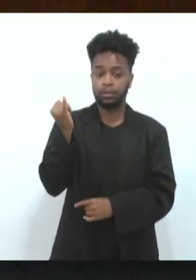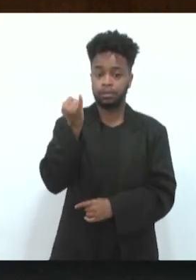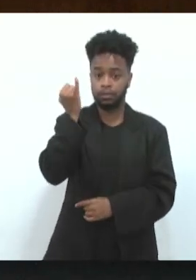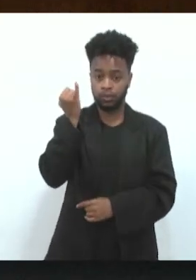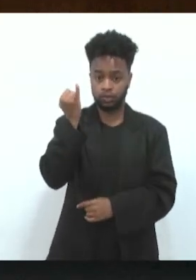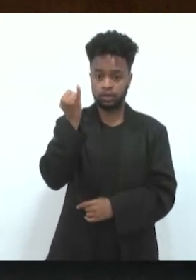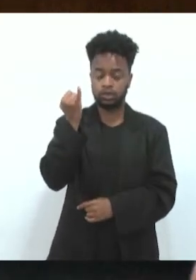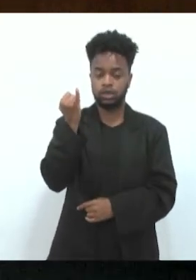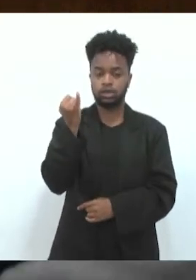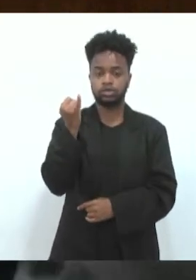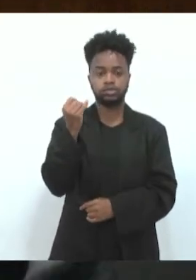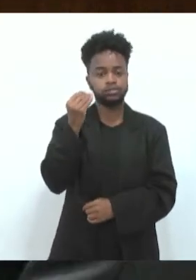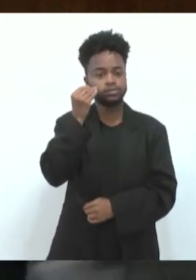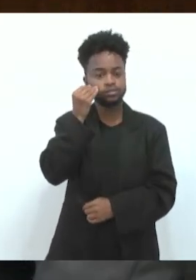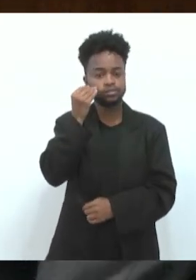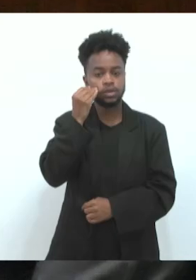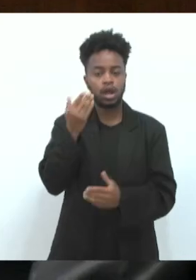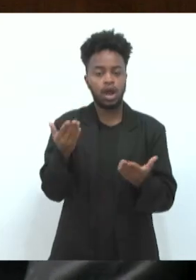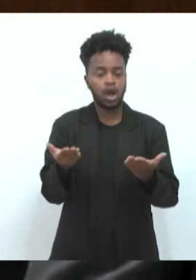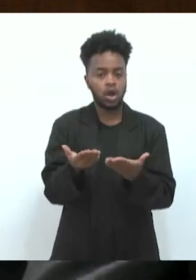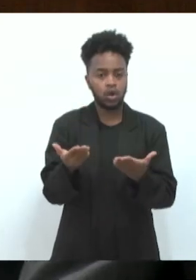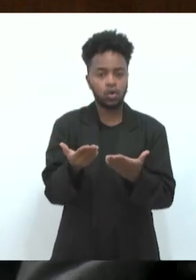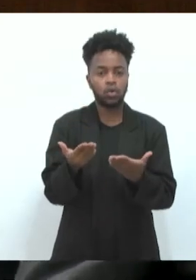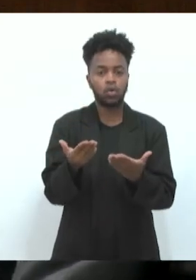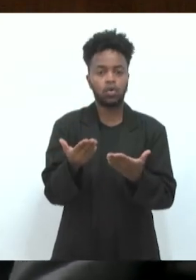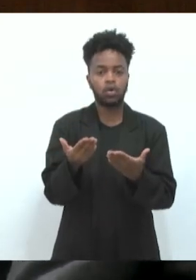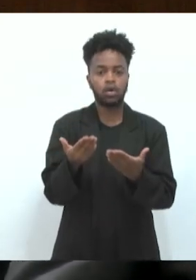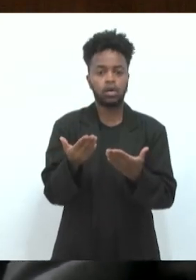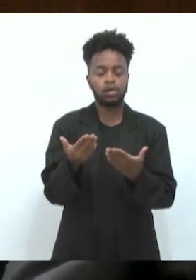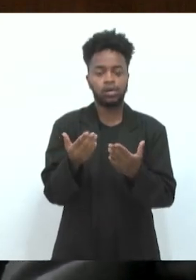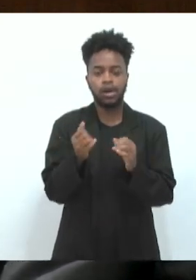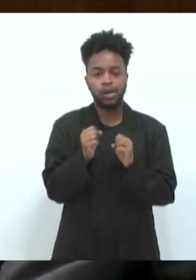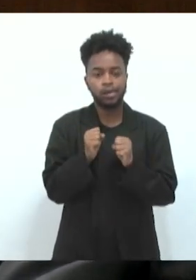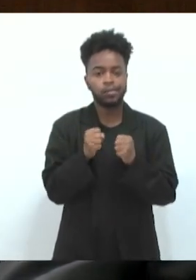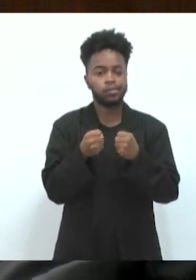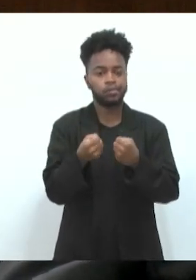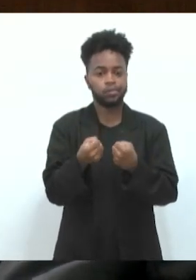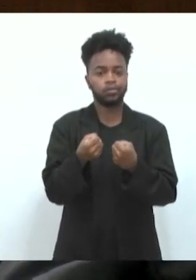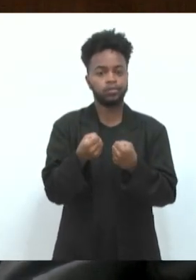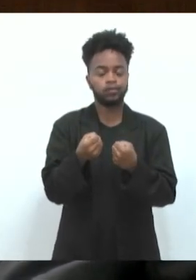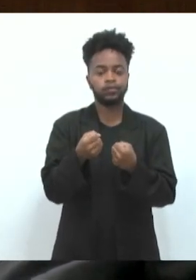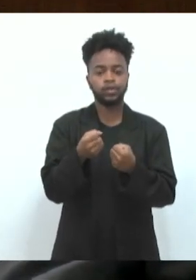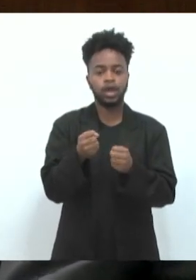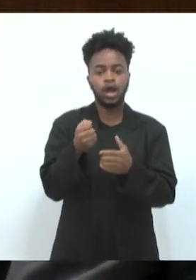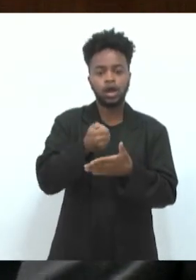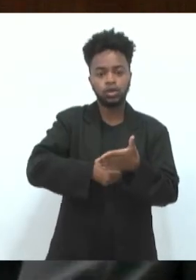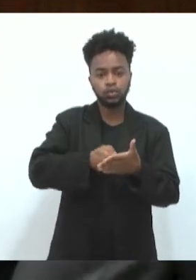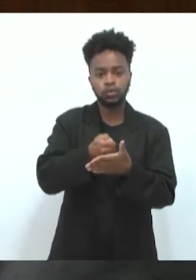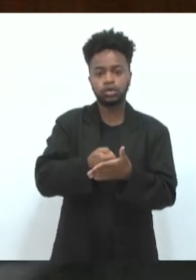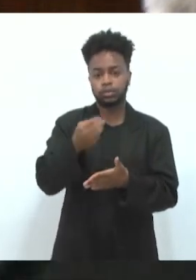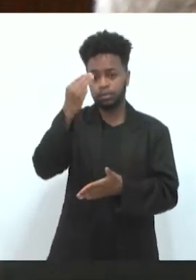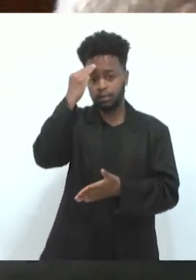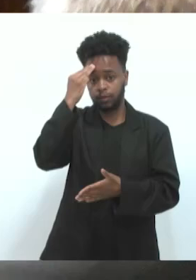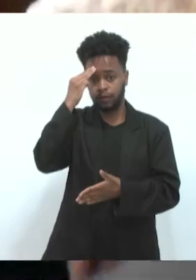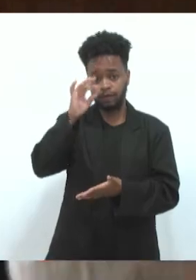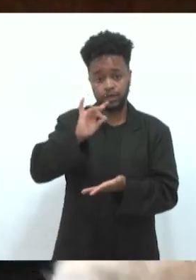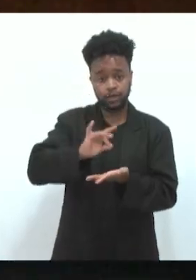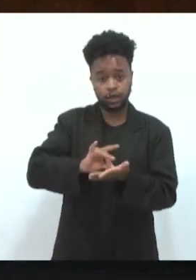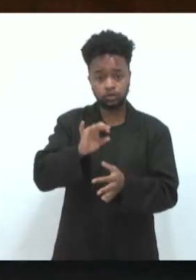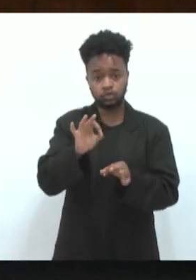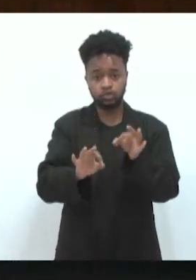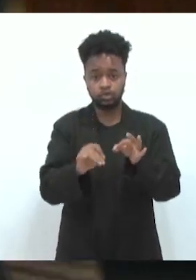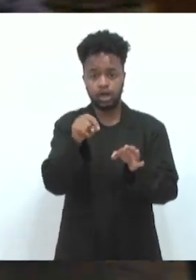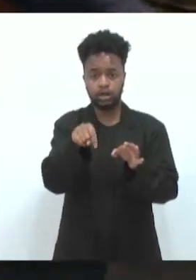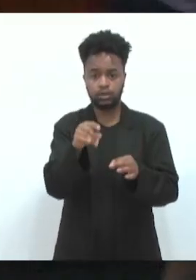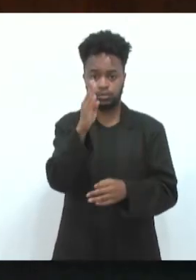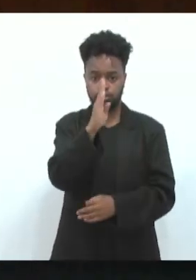para fortalecer, neste momento, a luta por memória, por verdade, por justiça em todo o nosso